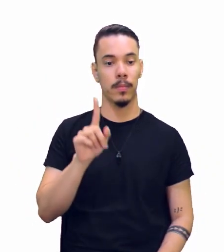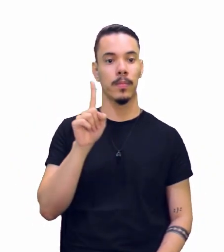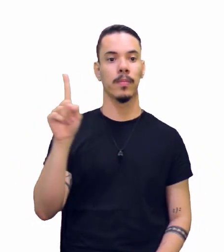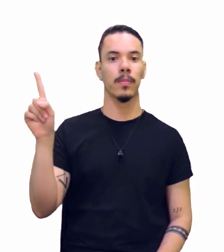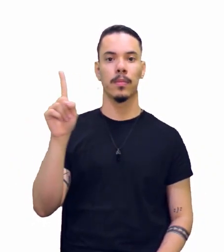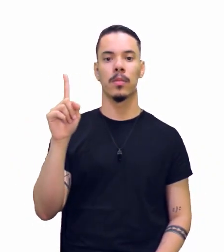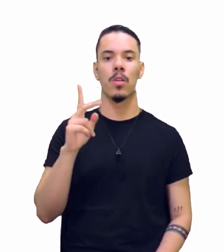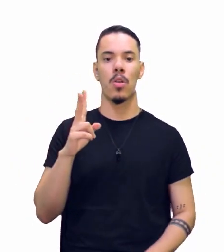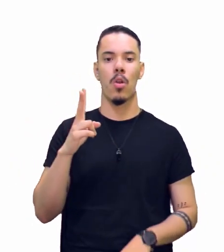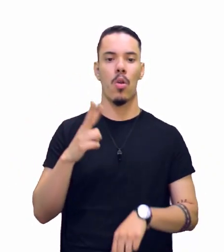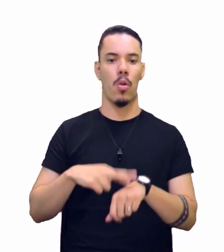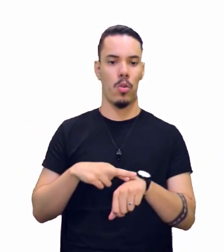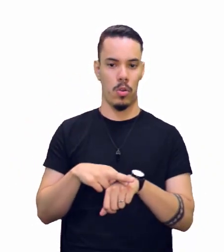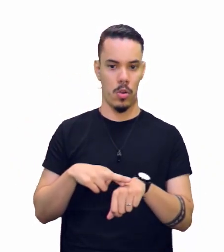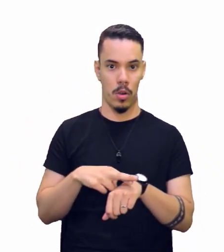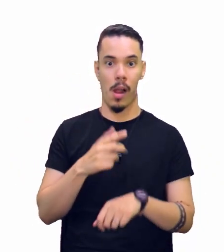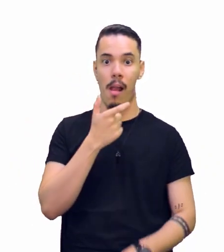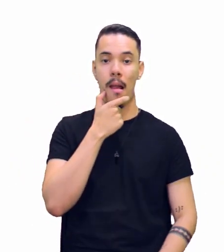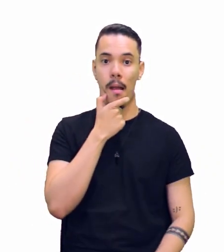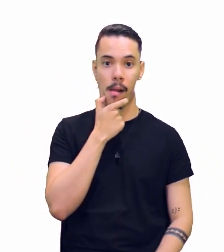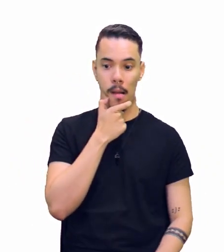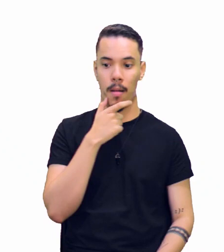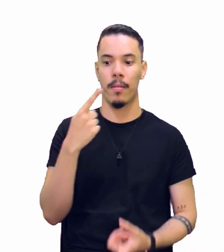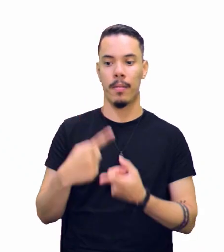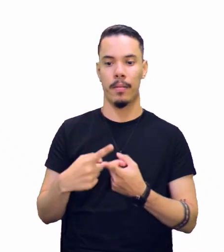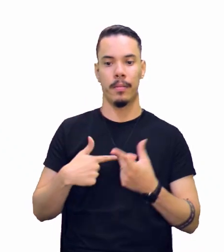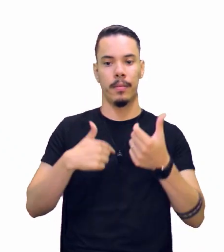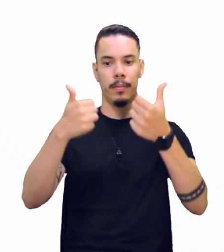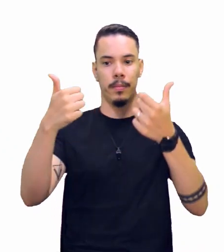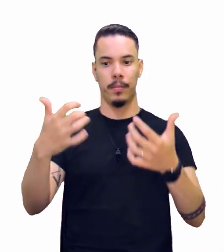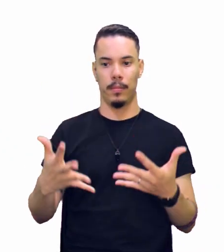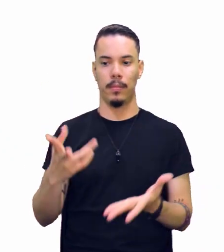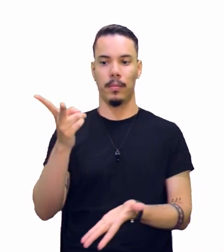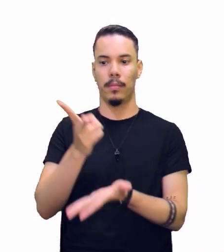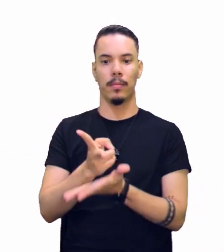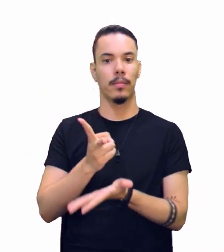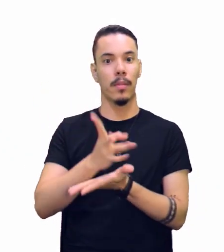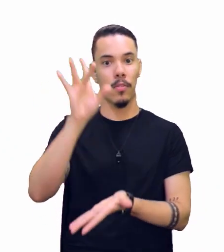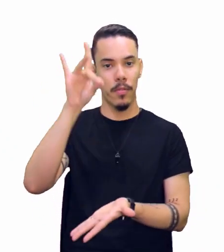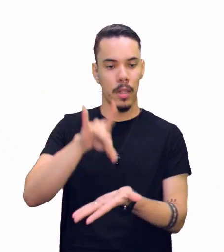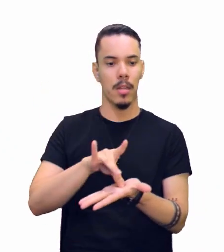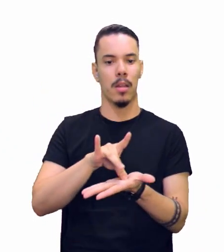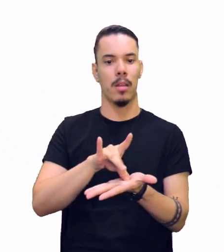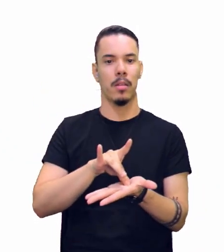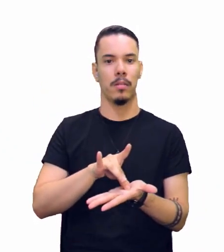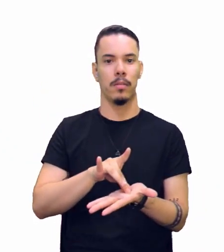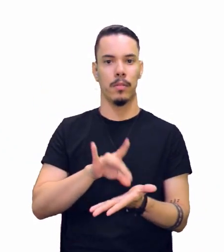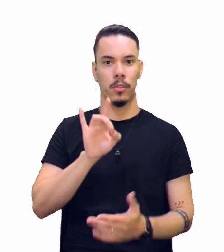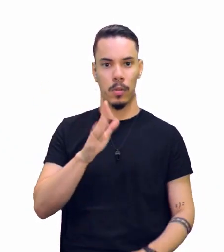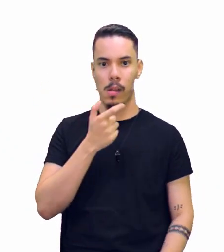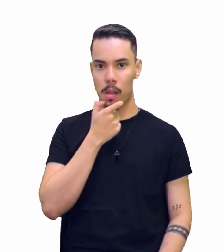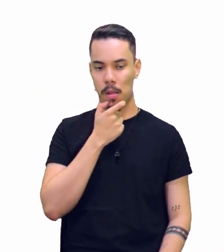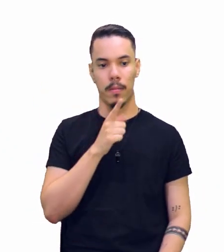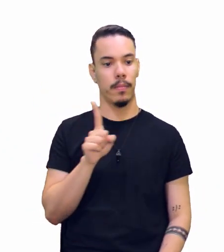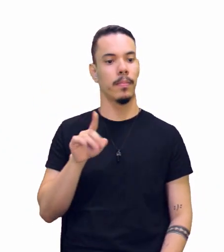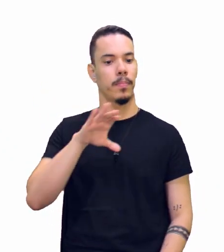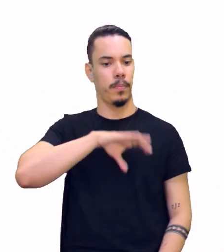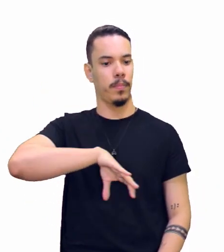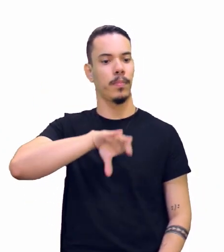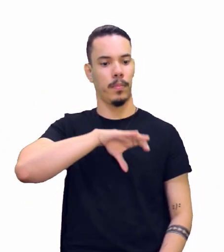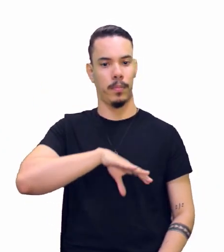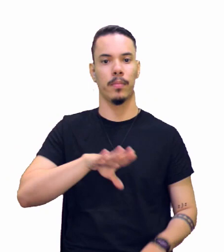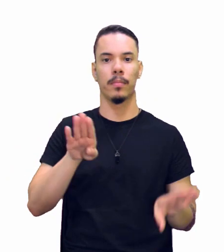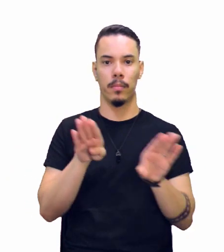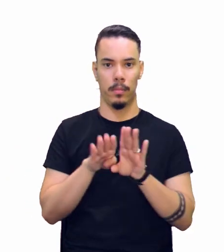em inglês quando estamos nos referindo a fatos que são sempre verdadeiros. Não somente em inglês, né? Assim como no português